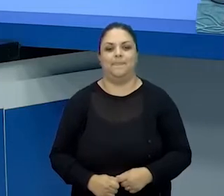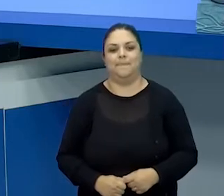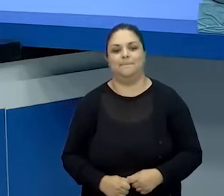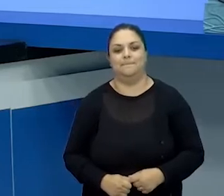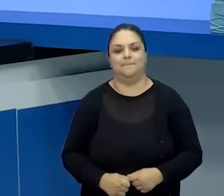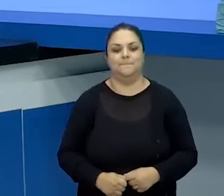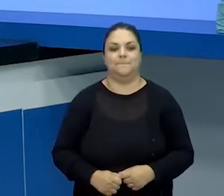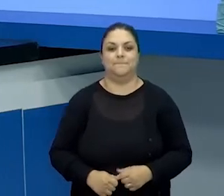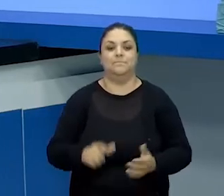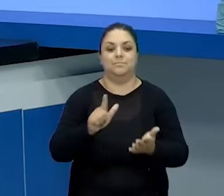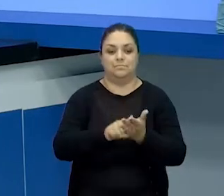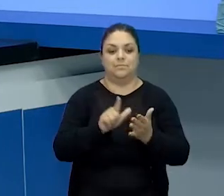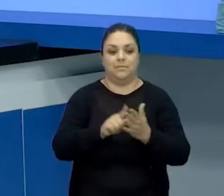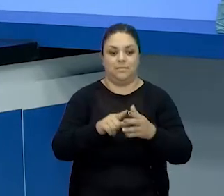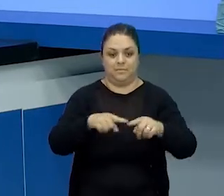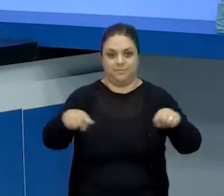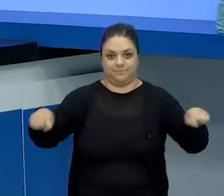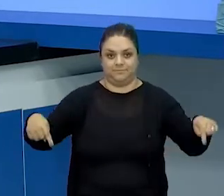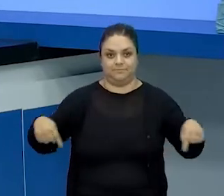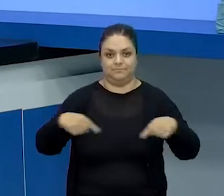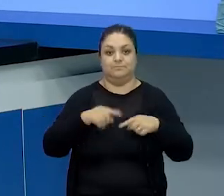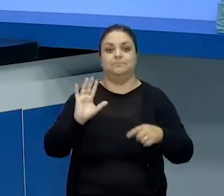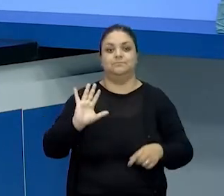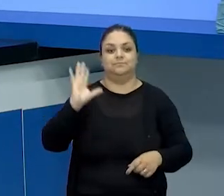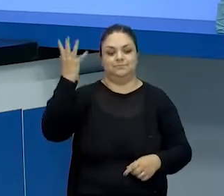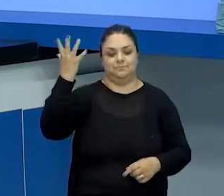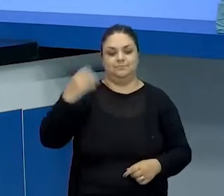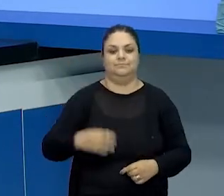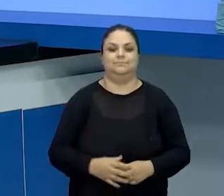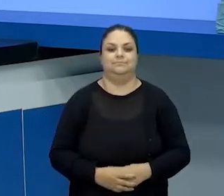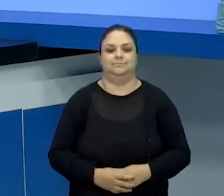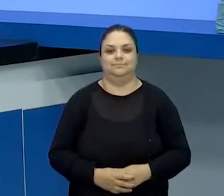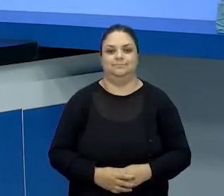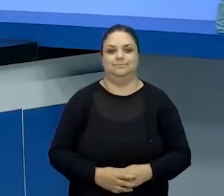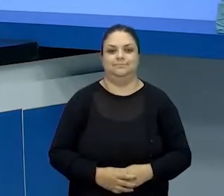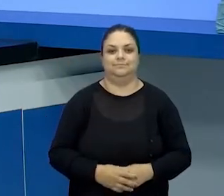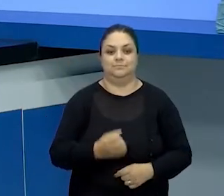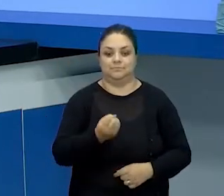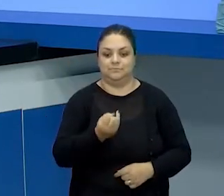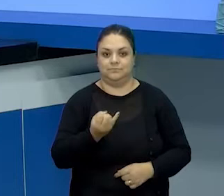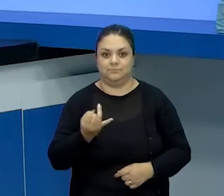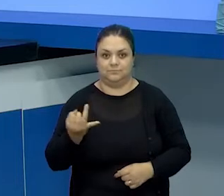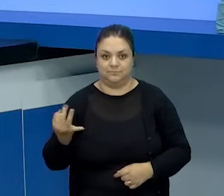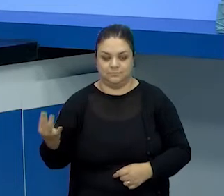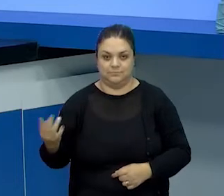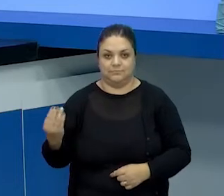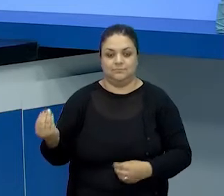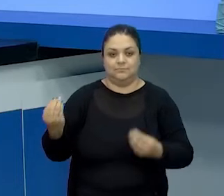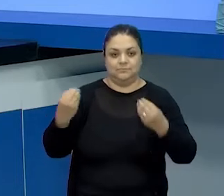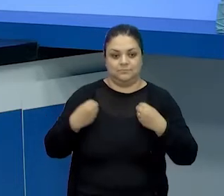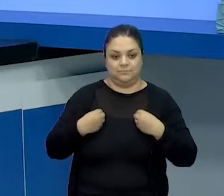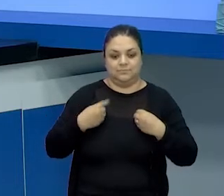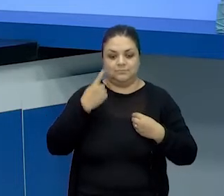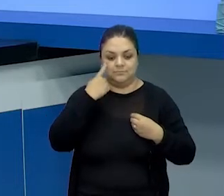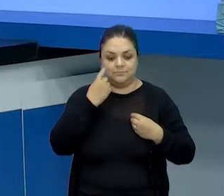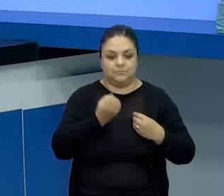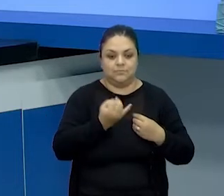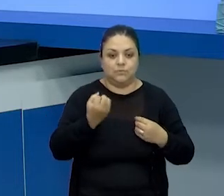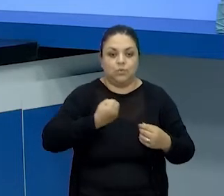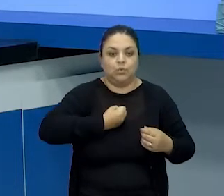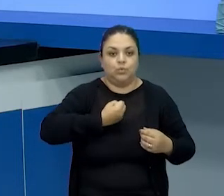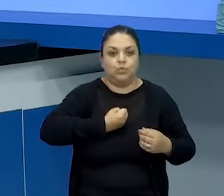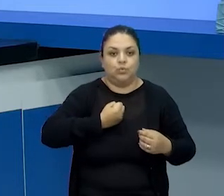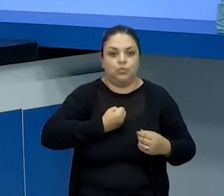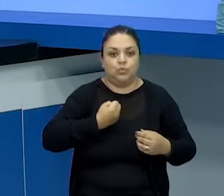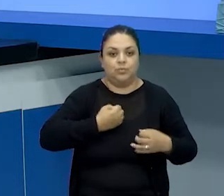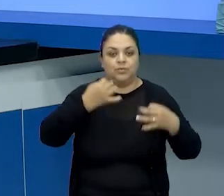na folha de papel, o que acontece? O escalímetro ele vai me dar o valor já